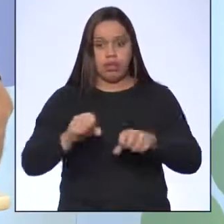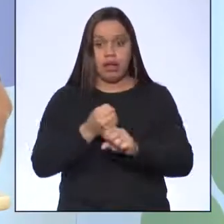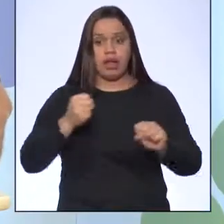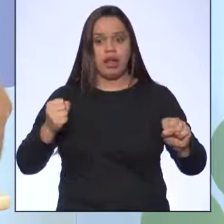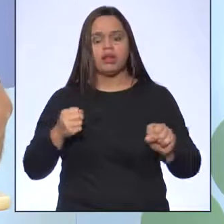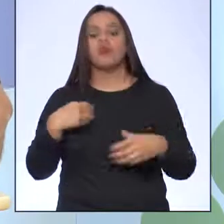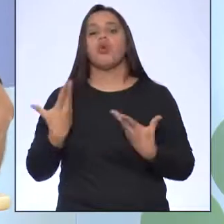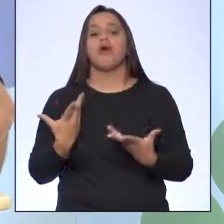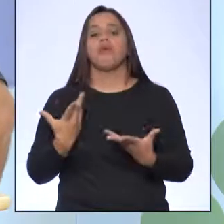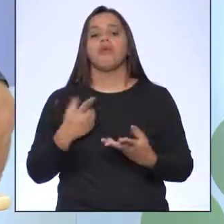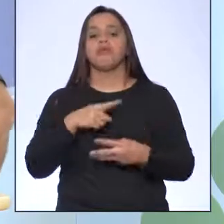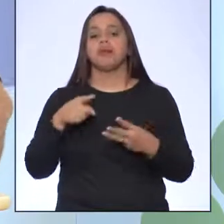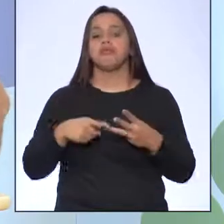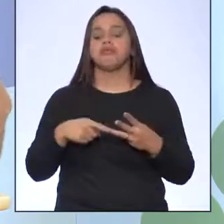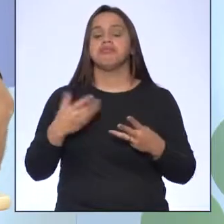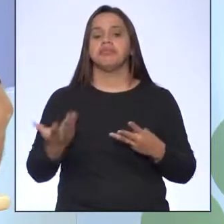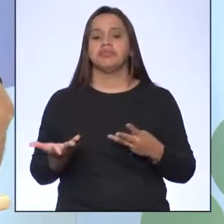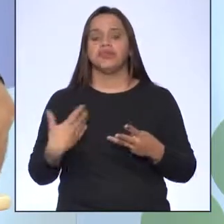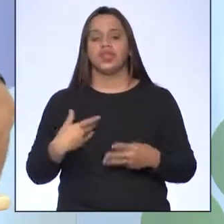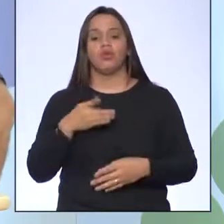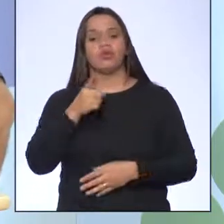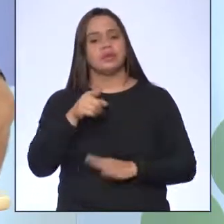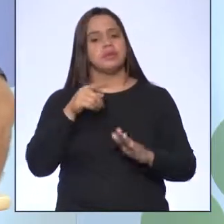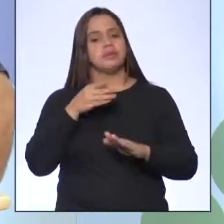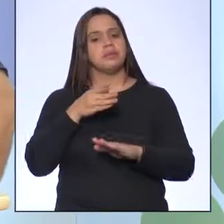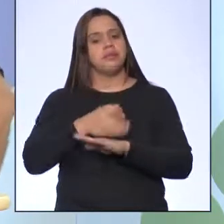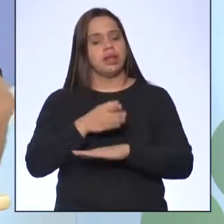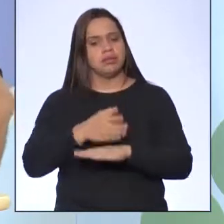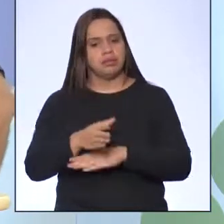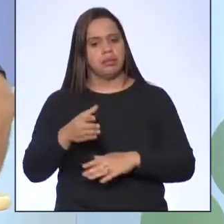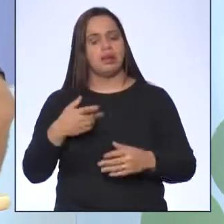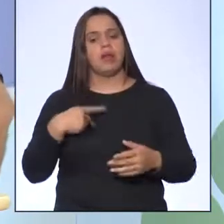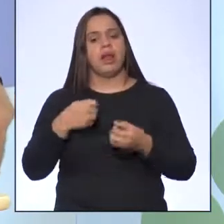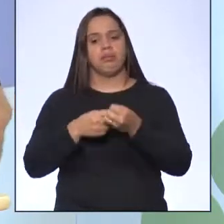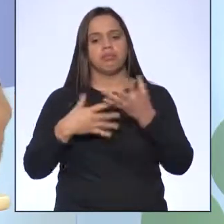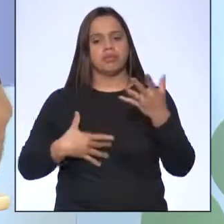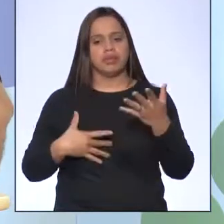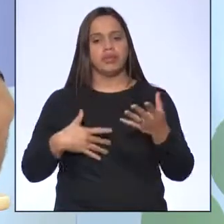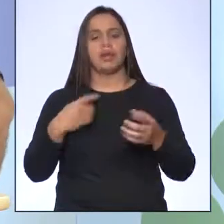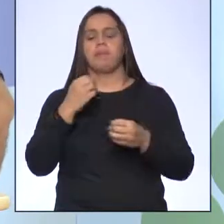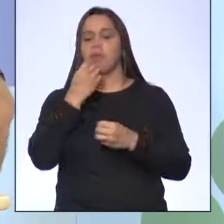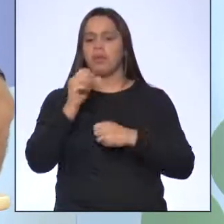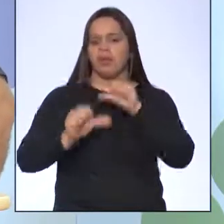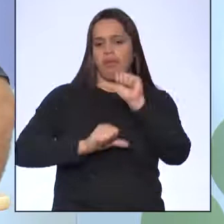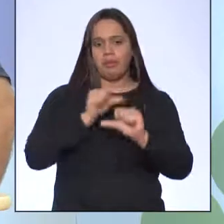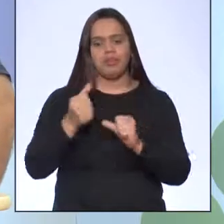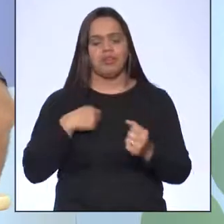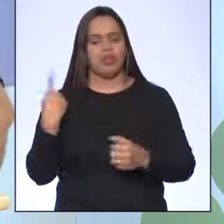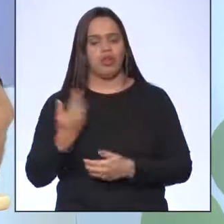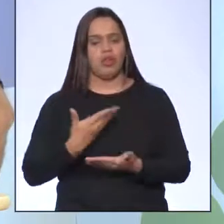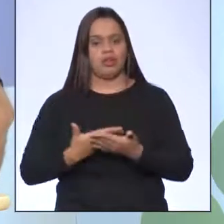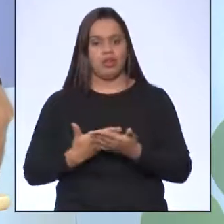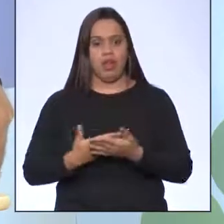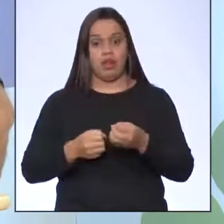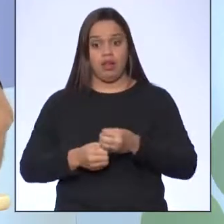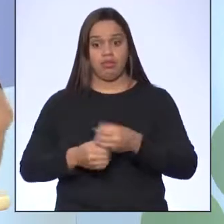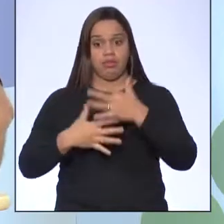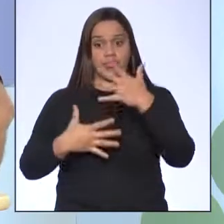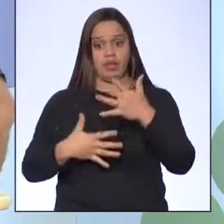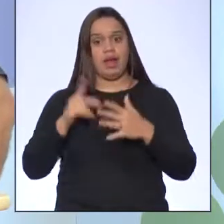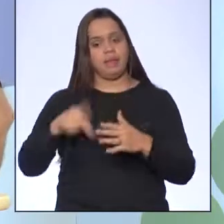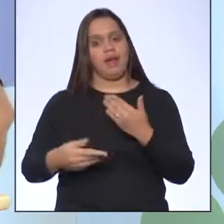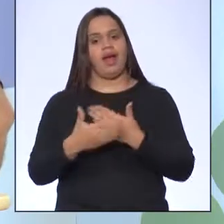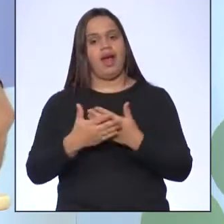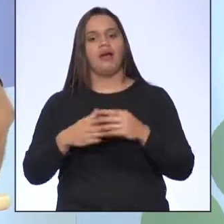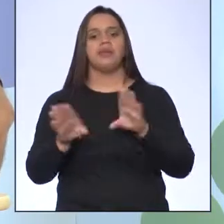Então participem no chat, o importante é vocês participarem e dar dinâmica para a nossa aula. Lembrando que o chat é para a aula e